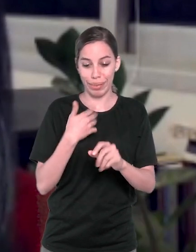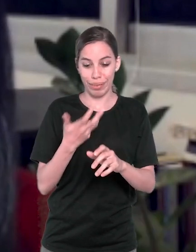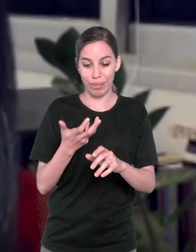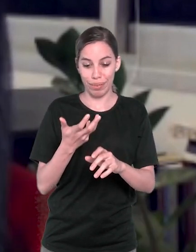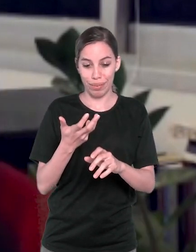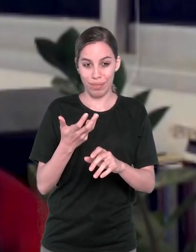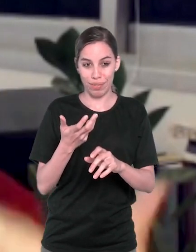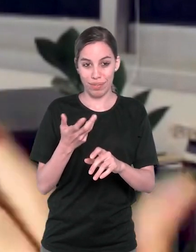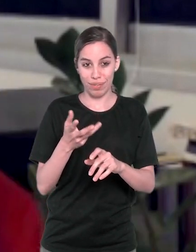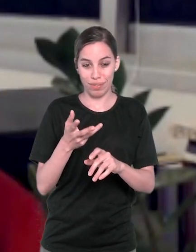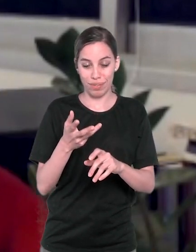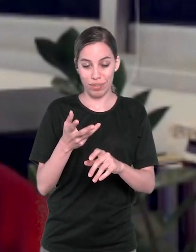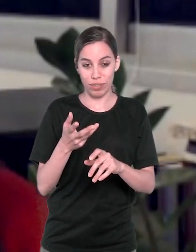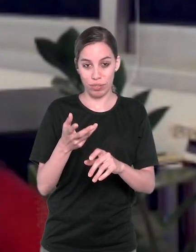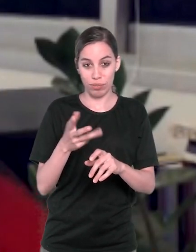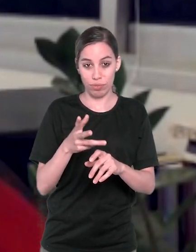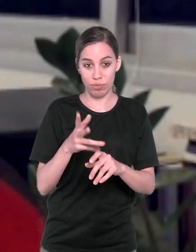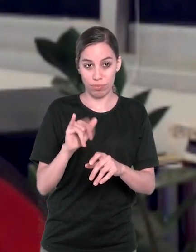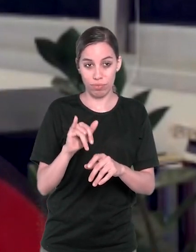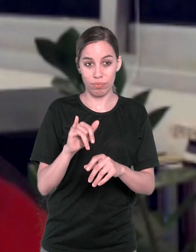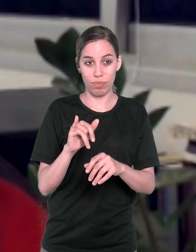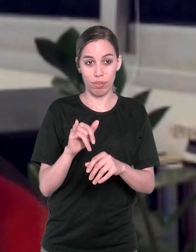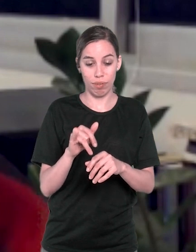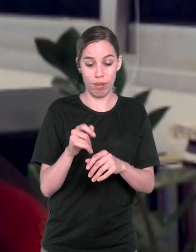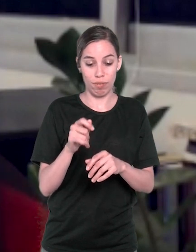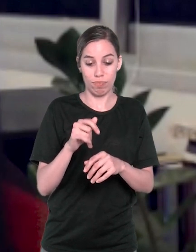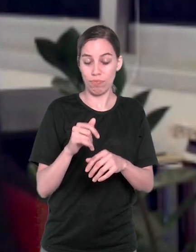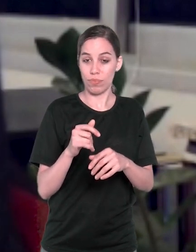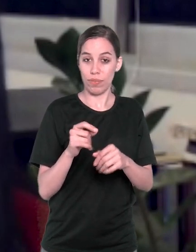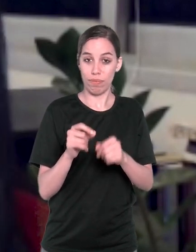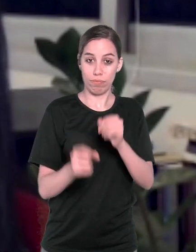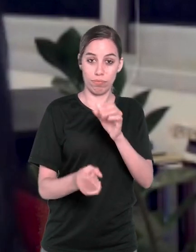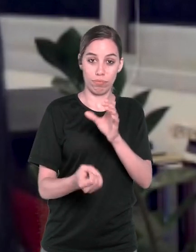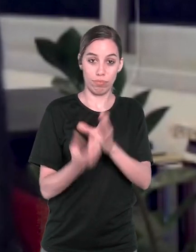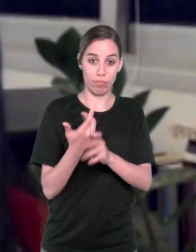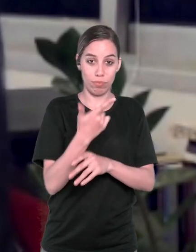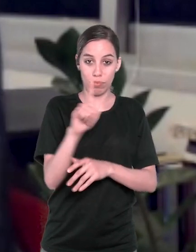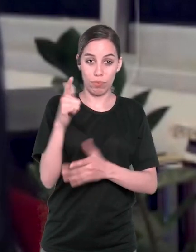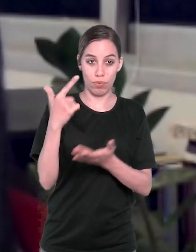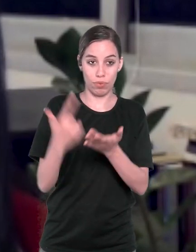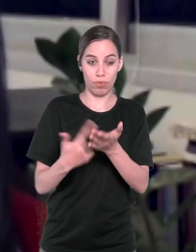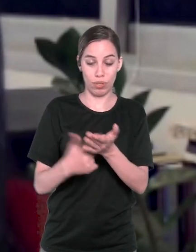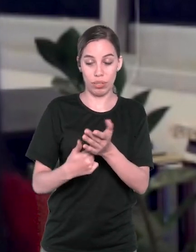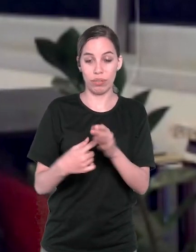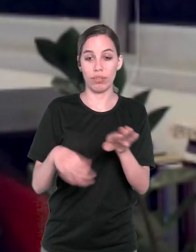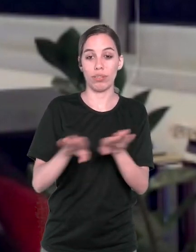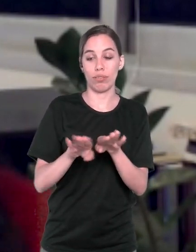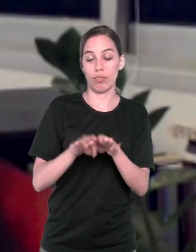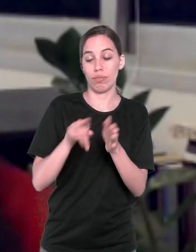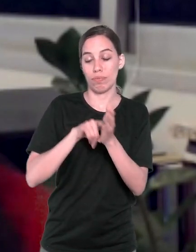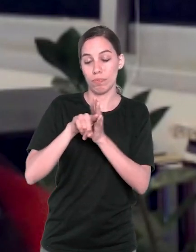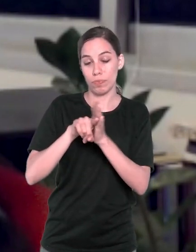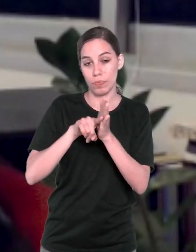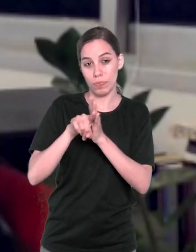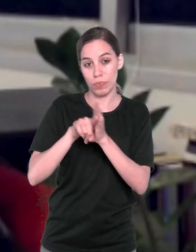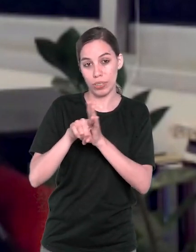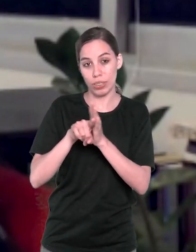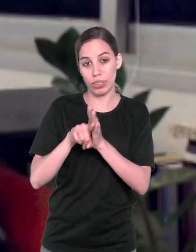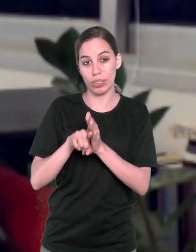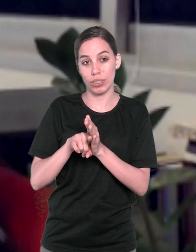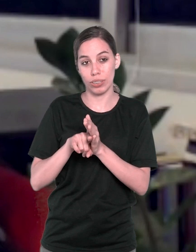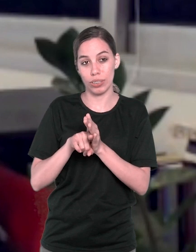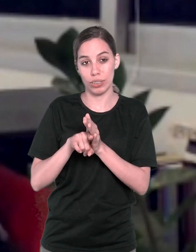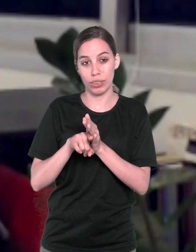desenvolver, tá? A partir de agora, nesse campo da pesquisa, que é o estudo